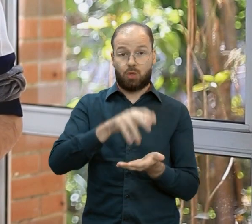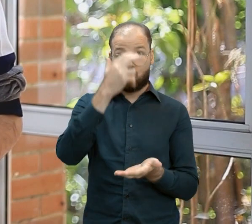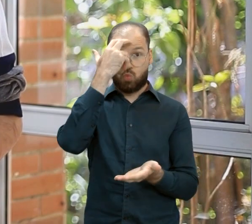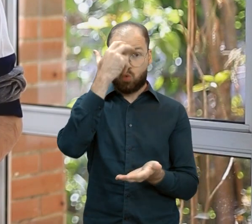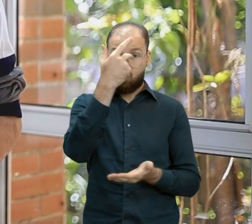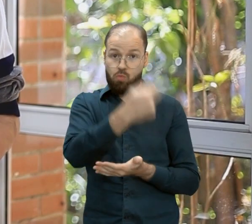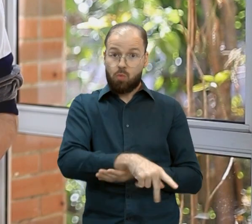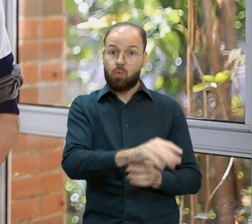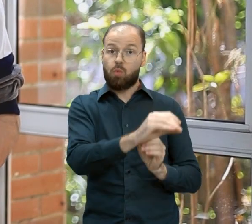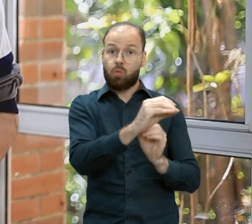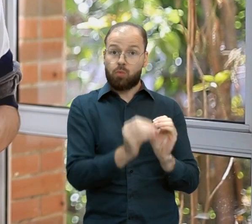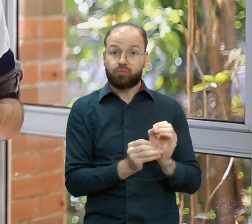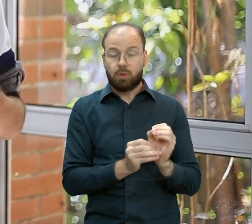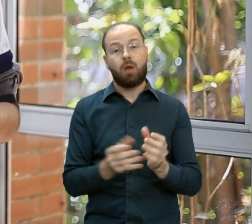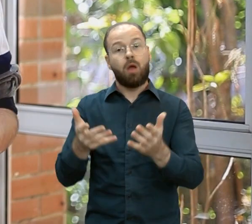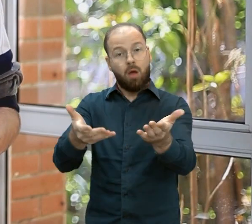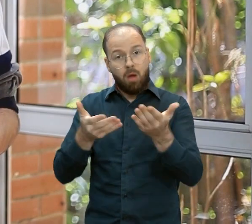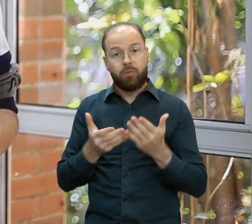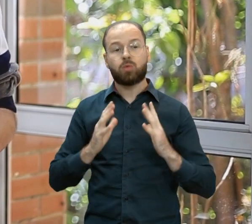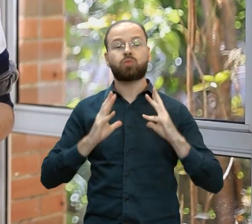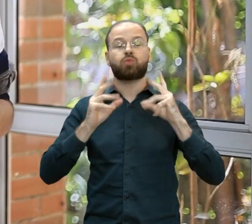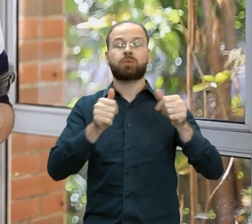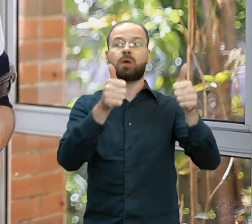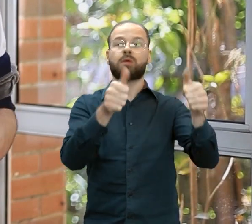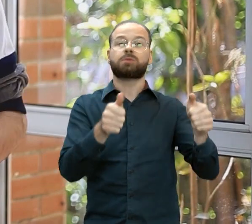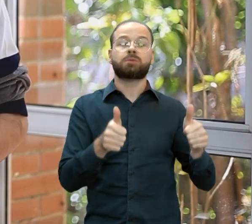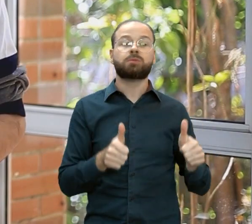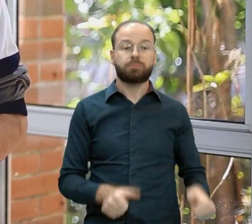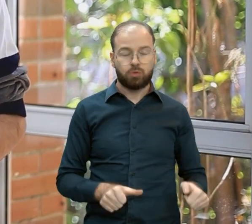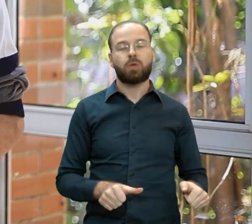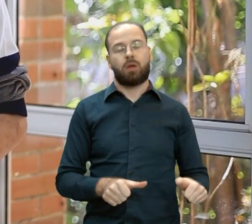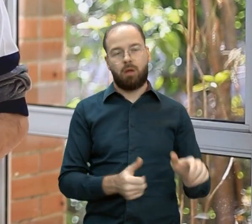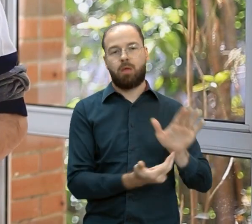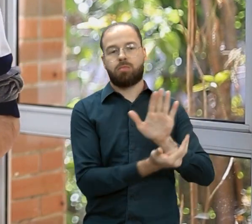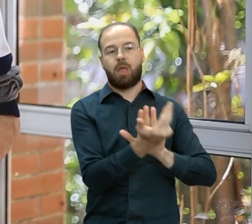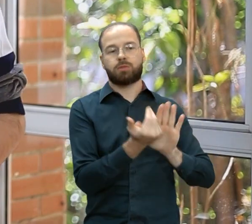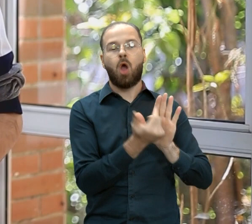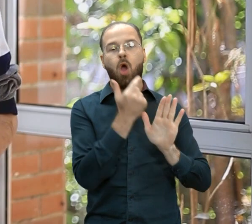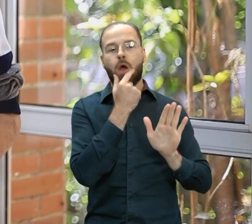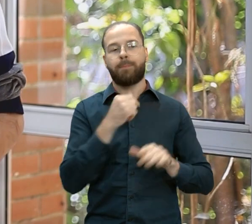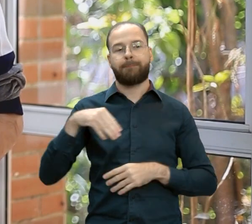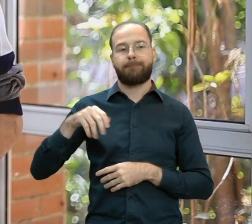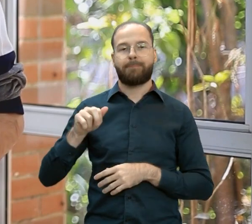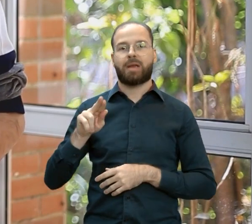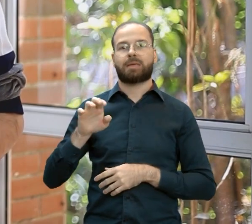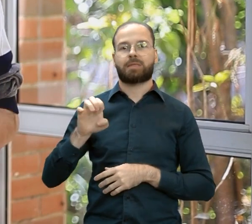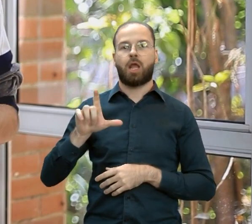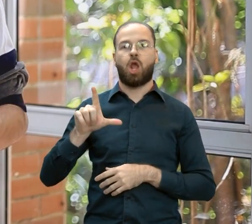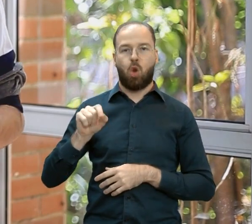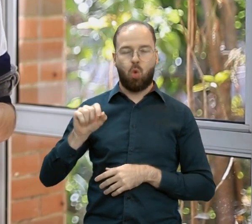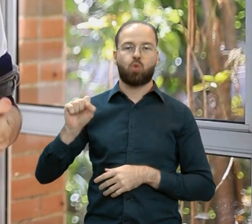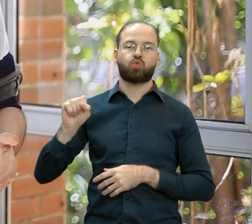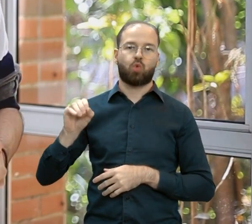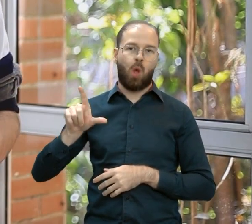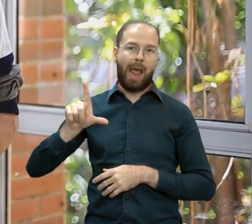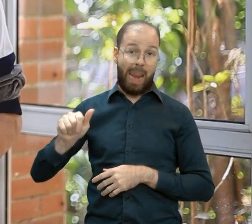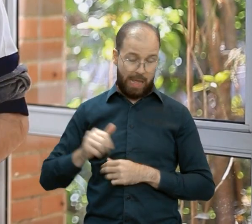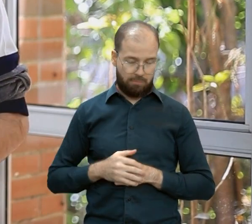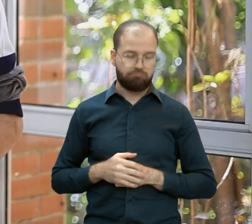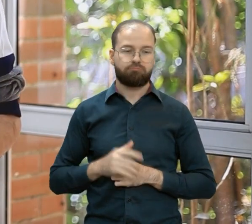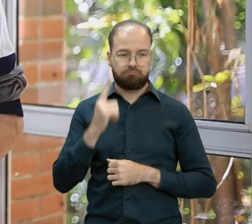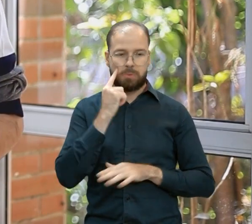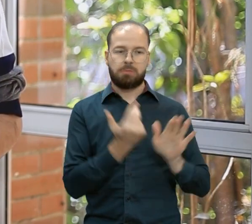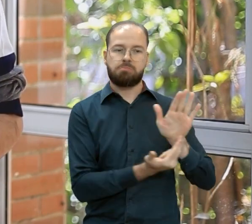convidando a todos para a exposição Marcelo Solar, Desenhos Inéditos do Gabinete Vermelho. Essa é uma mostra que